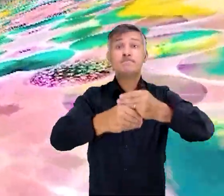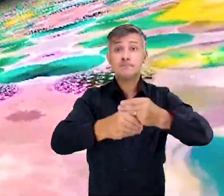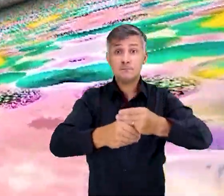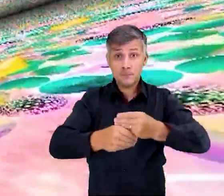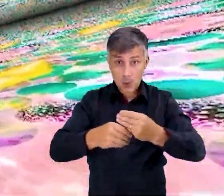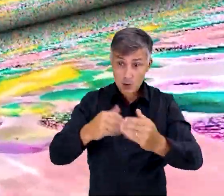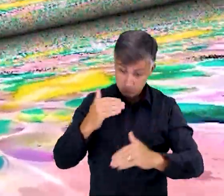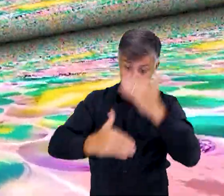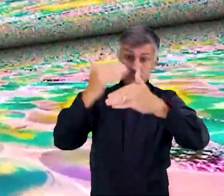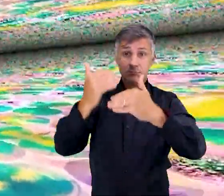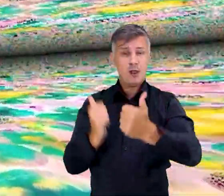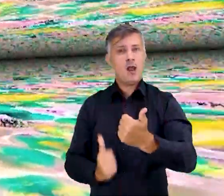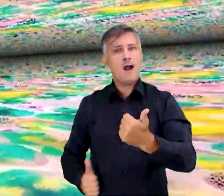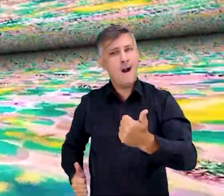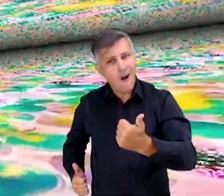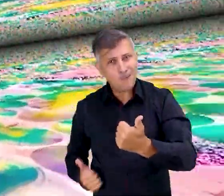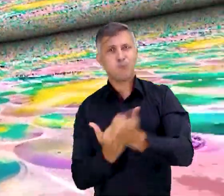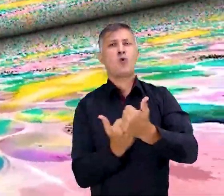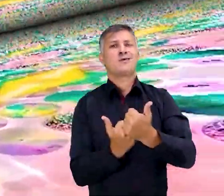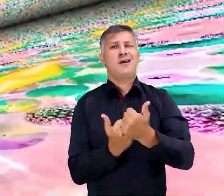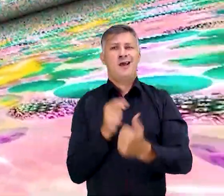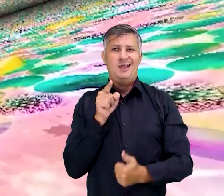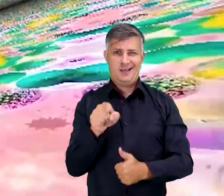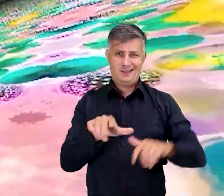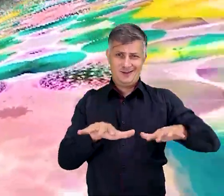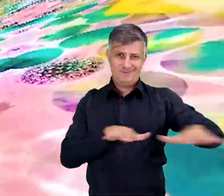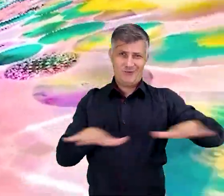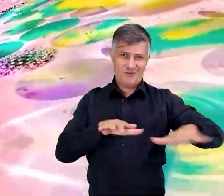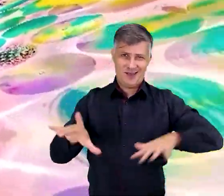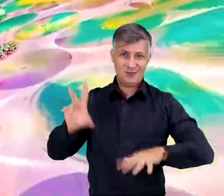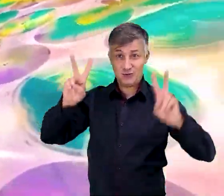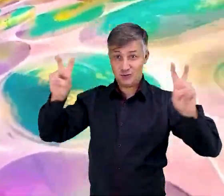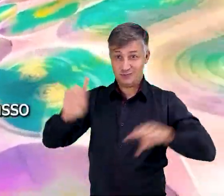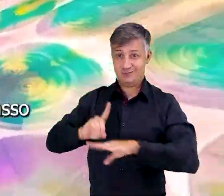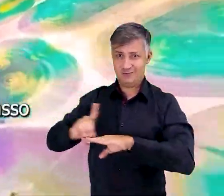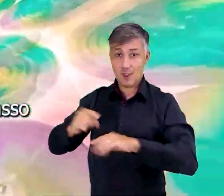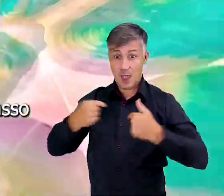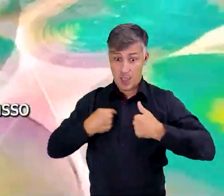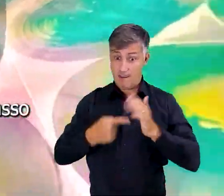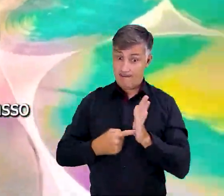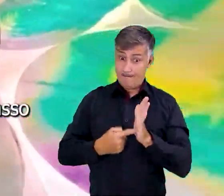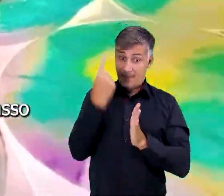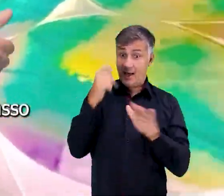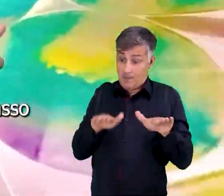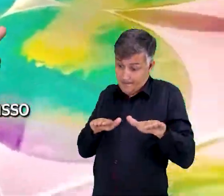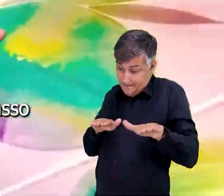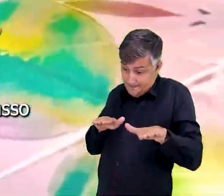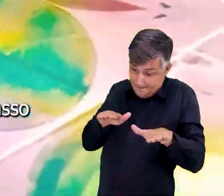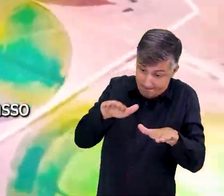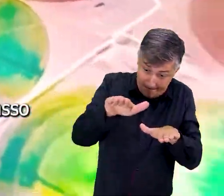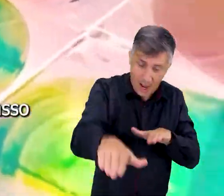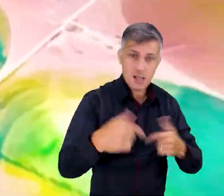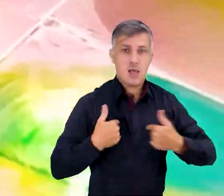contribuir, construir e apoiar esse manifesto. Eu fui somente o portador do primeiro passo